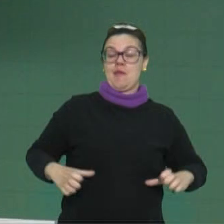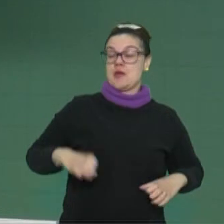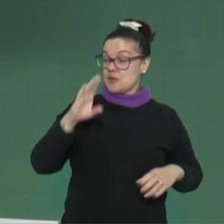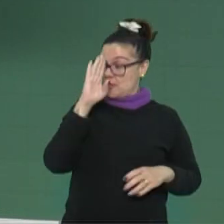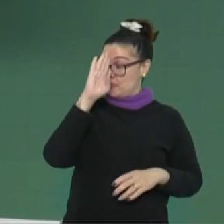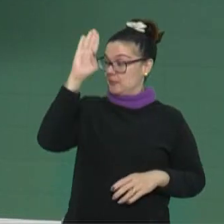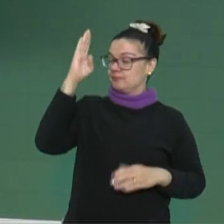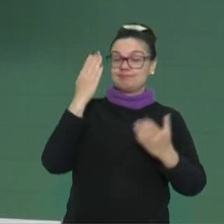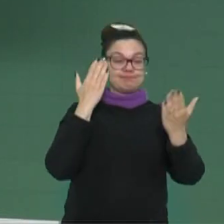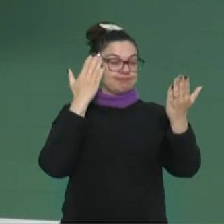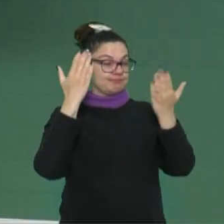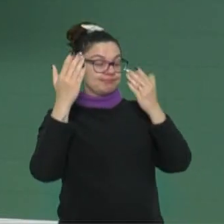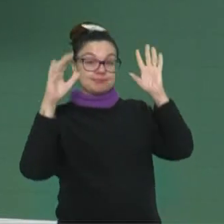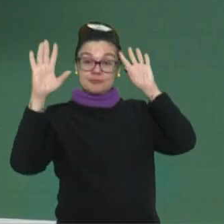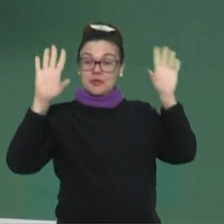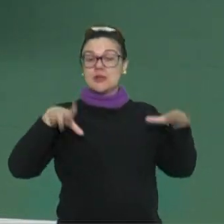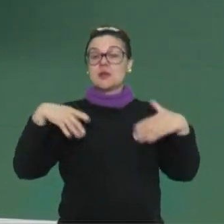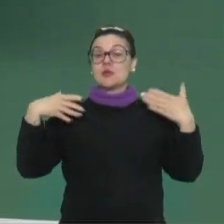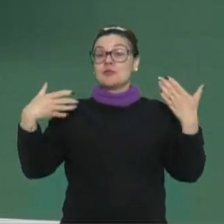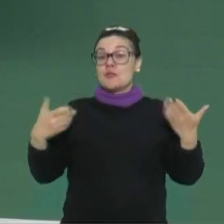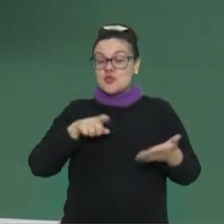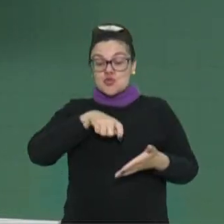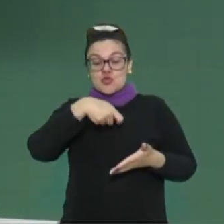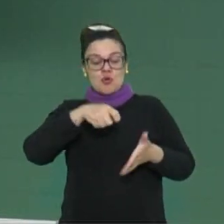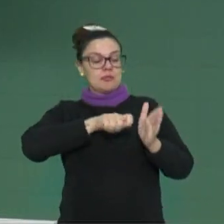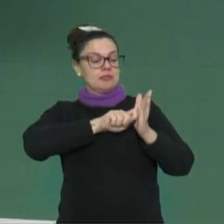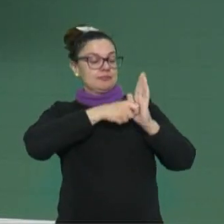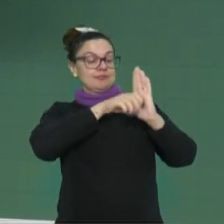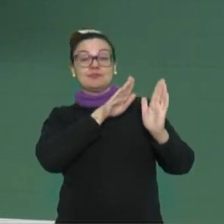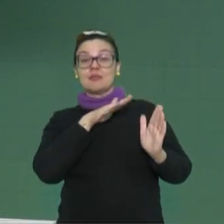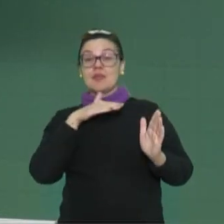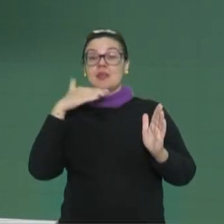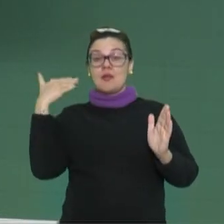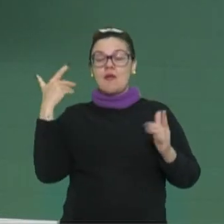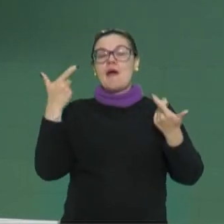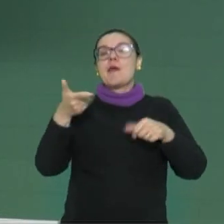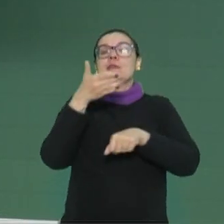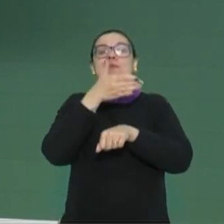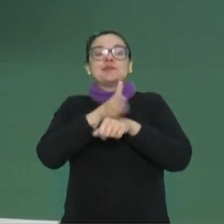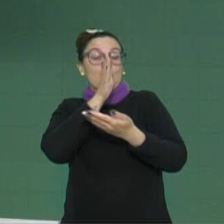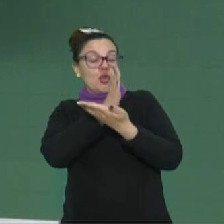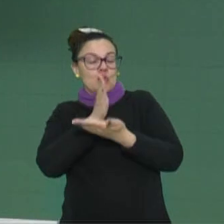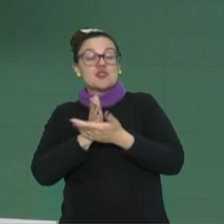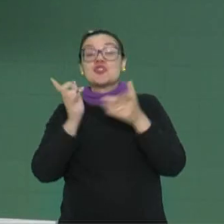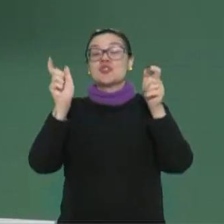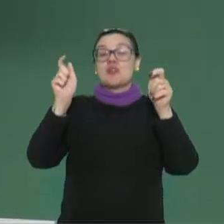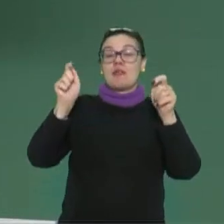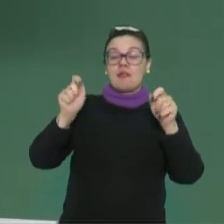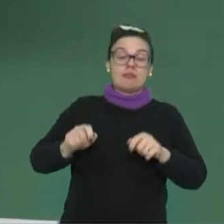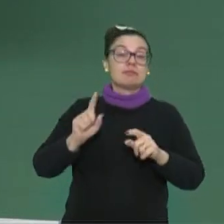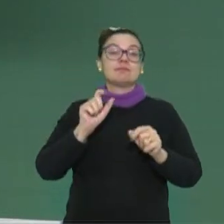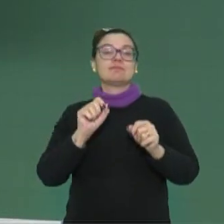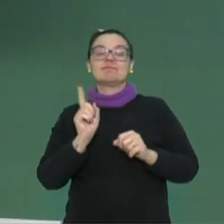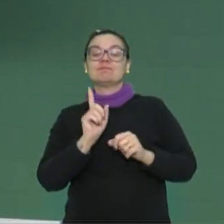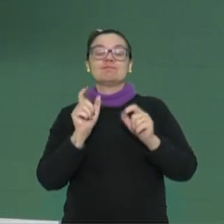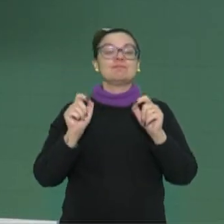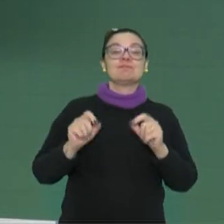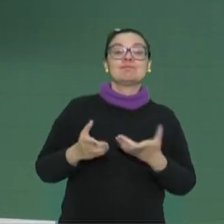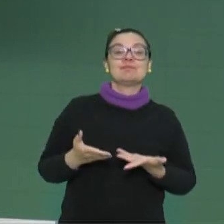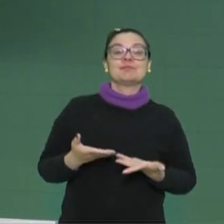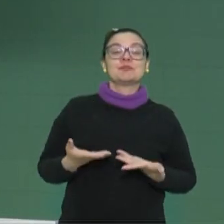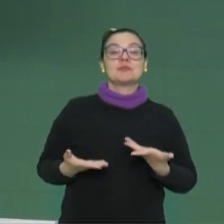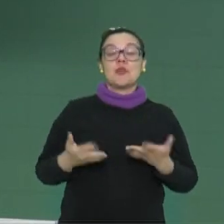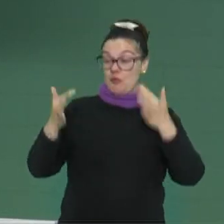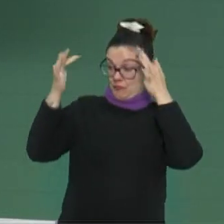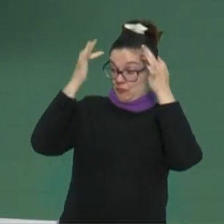centrais refletir sobre a eutanásia, que é um problema prático do nosso dia a dia. Deve ou não deve ser feita? Então, os filósofos refletem sobre isso,